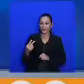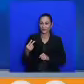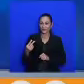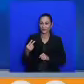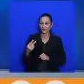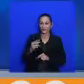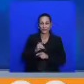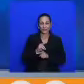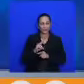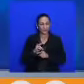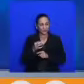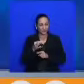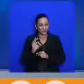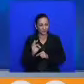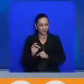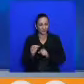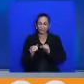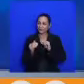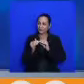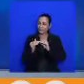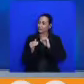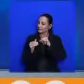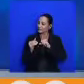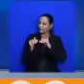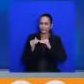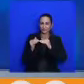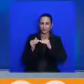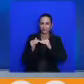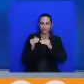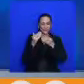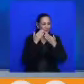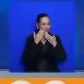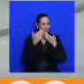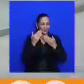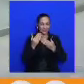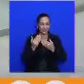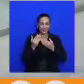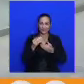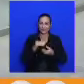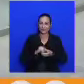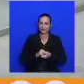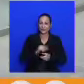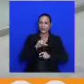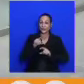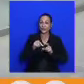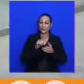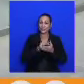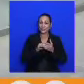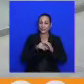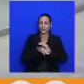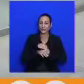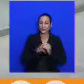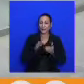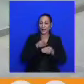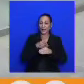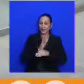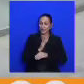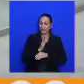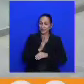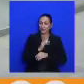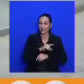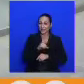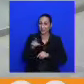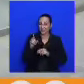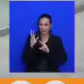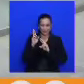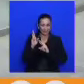02. Auditoras, confirmam? Sim, confirmo. Sim, confirmo. Obrigado. Sorteio da Lotomania realizado, validado,